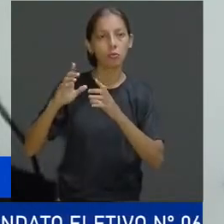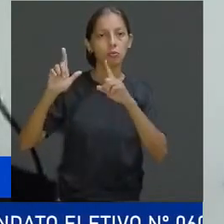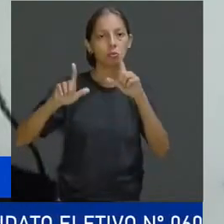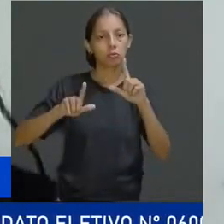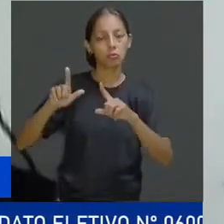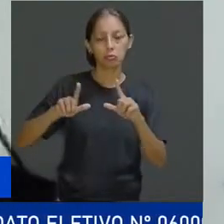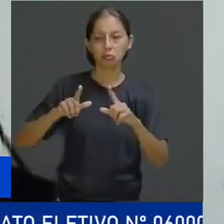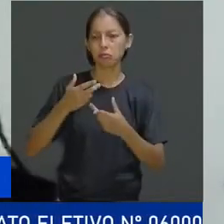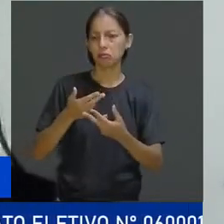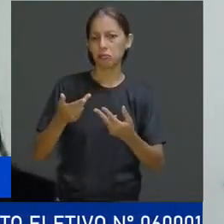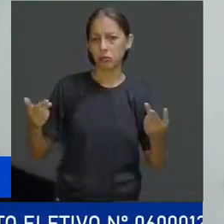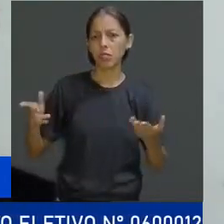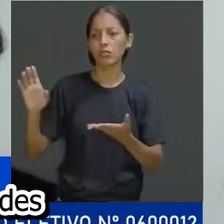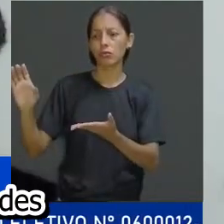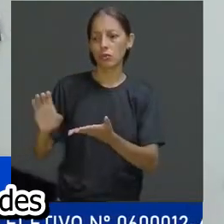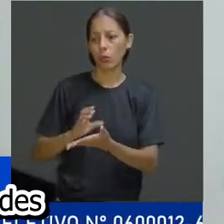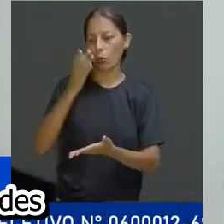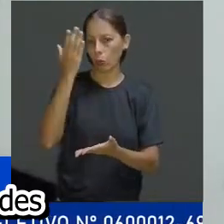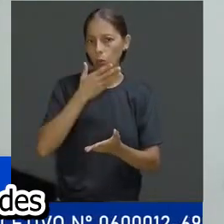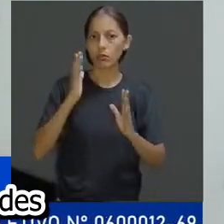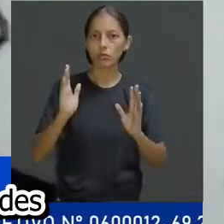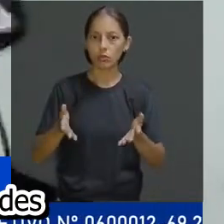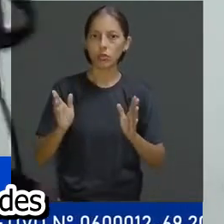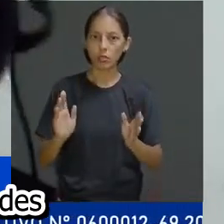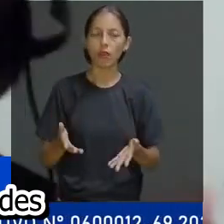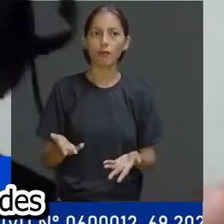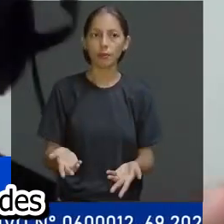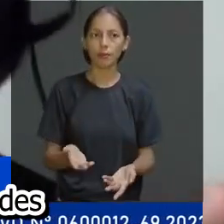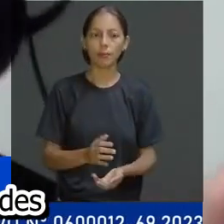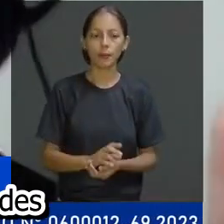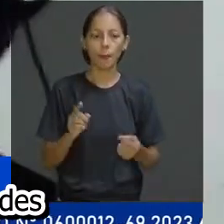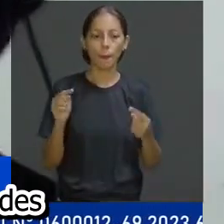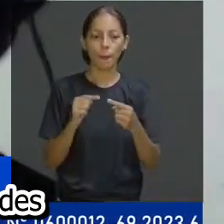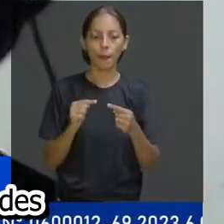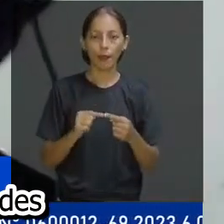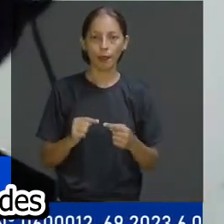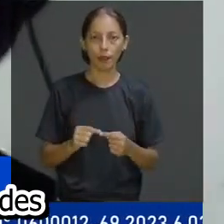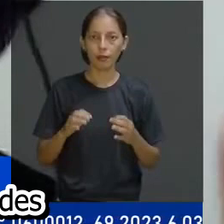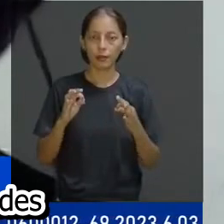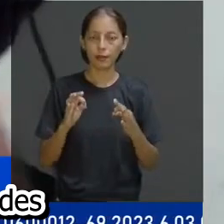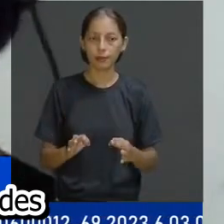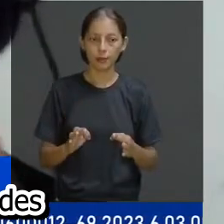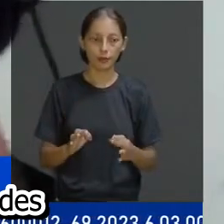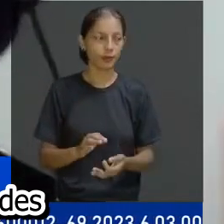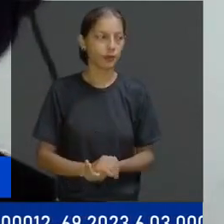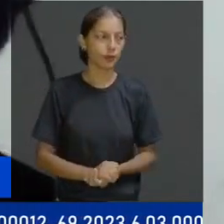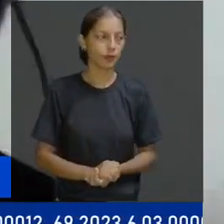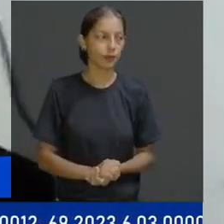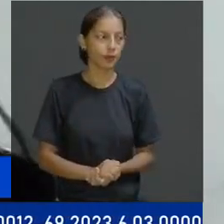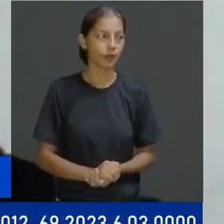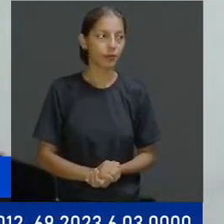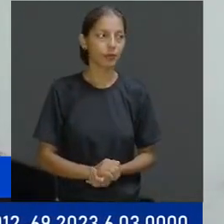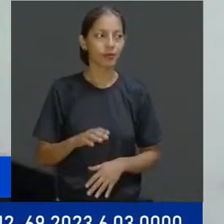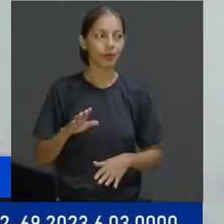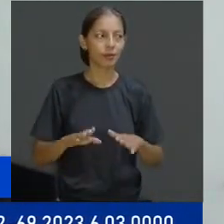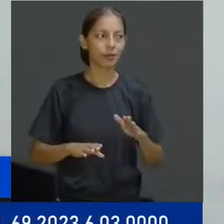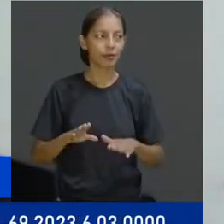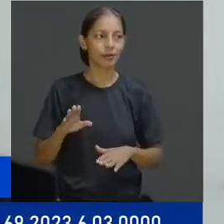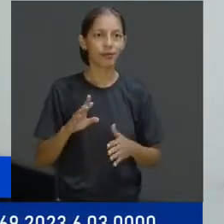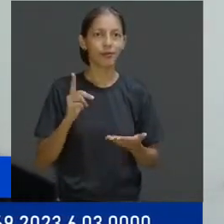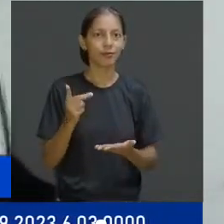elas prestaram contas. O objeto de prestação de conta e as quantidades não foram irrisórias, diga-se de passagem, foram 70 mil a cada